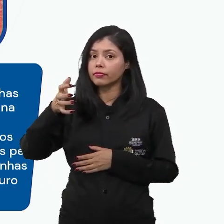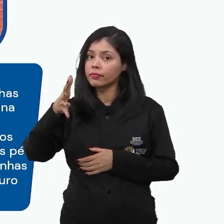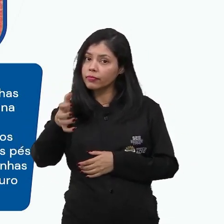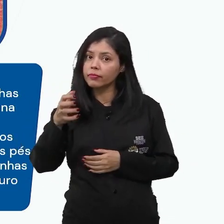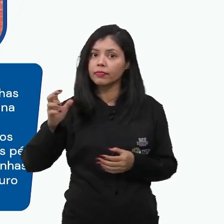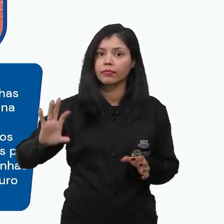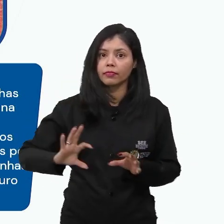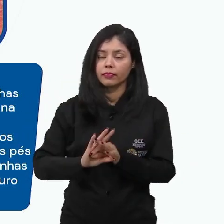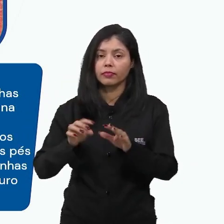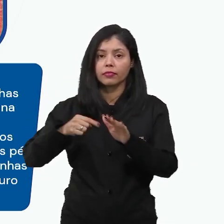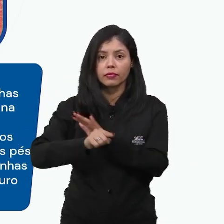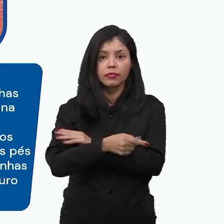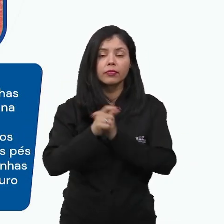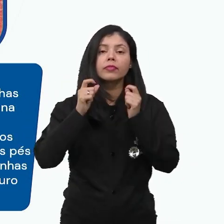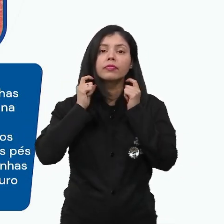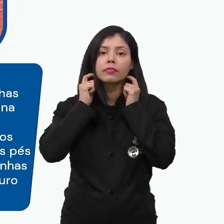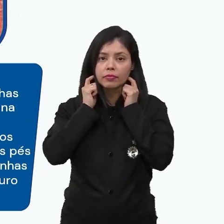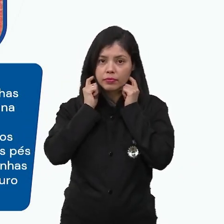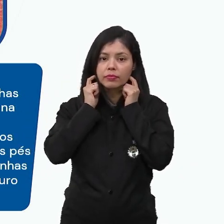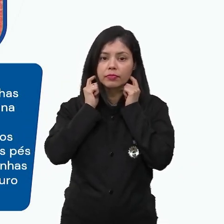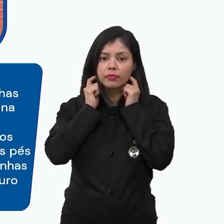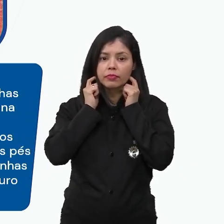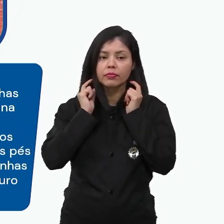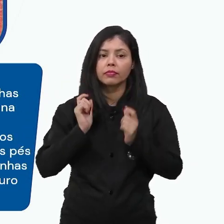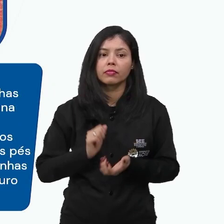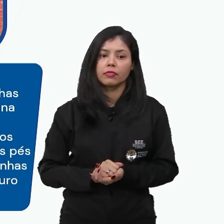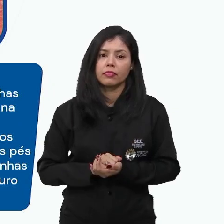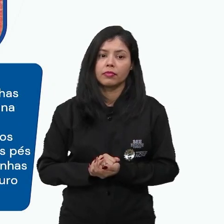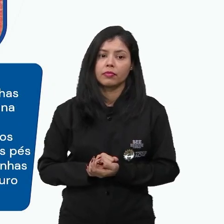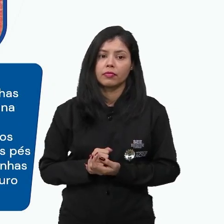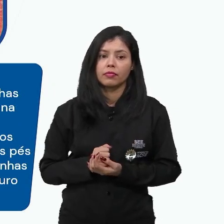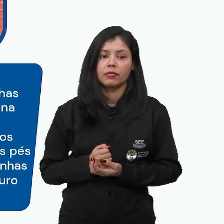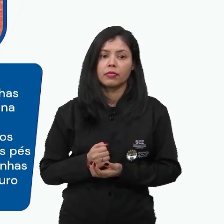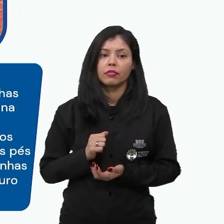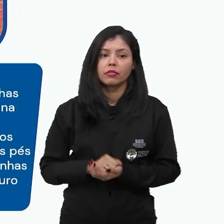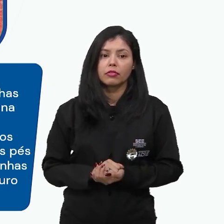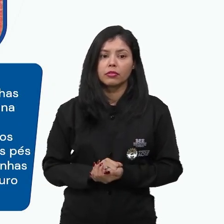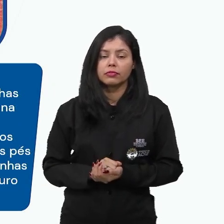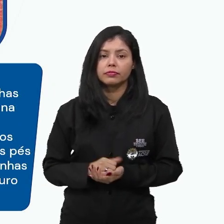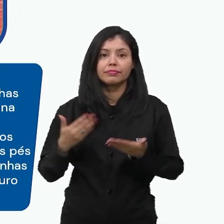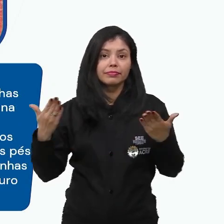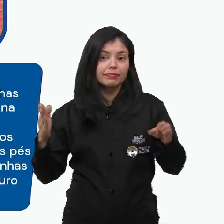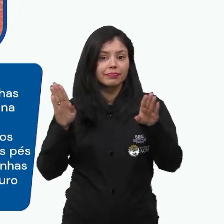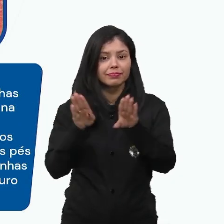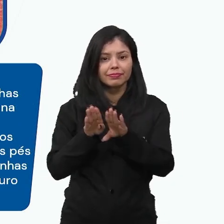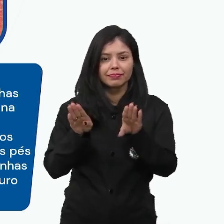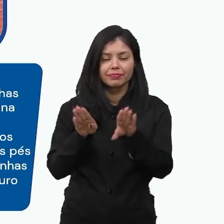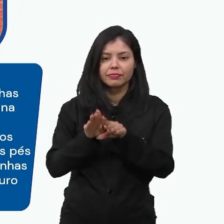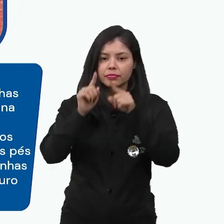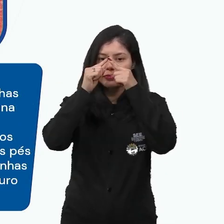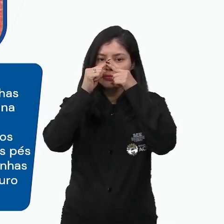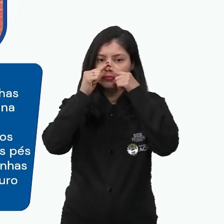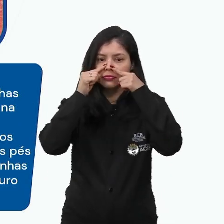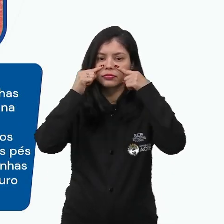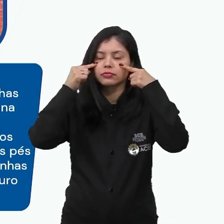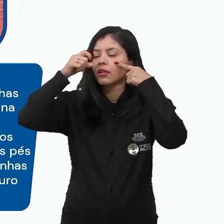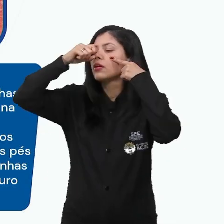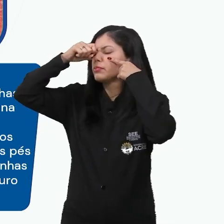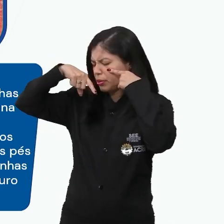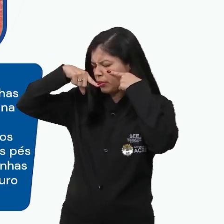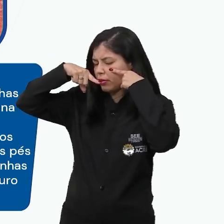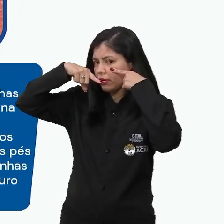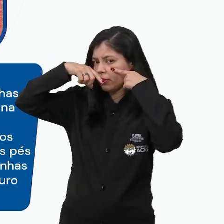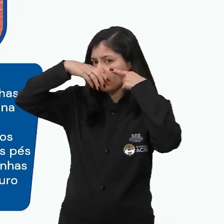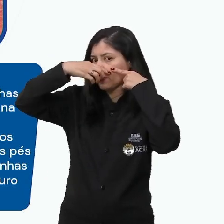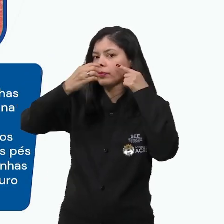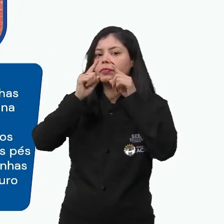pode se instalar nas amígdalas, que seria a amidalite bacteriana. Ela pode causar ali também uma sinusite bacteriana.